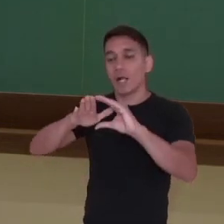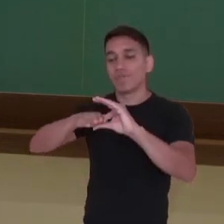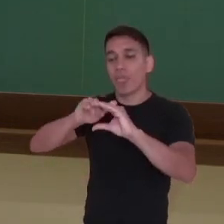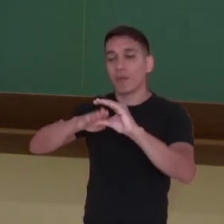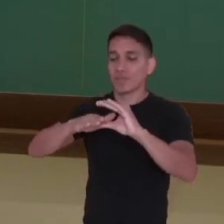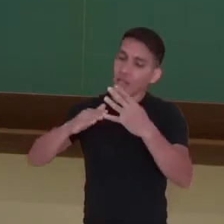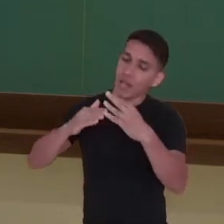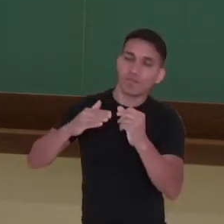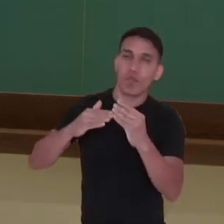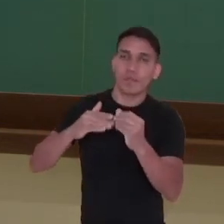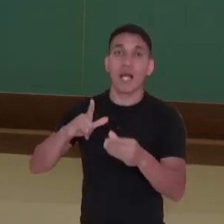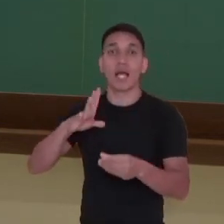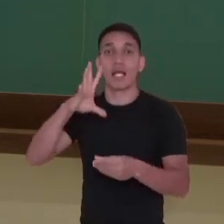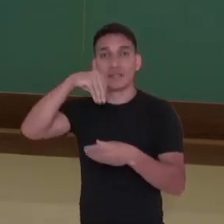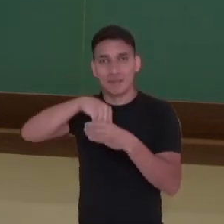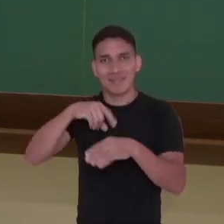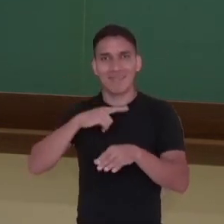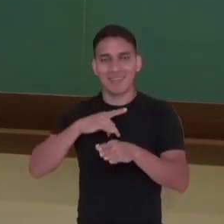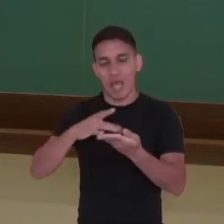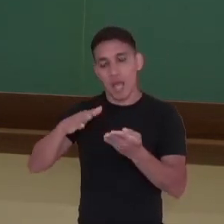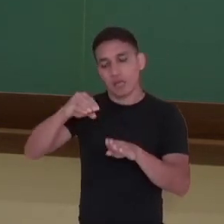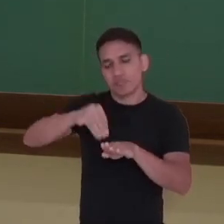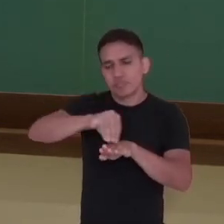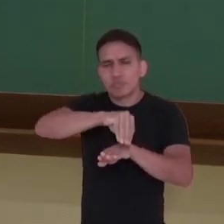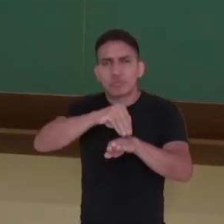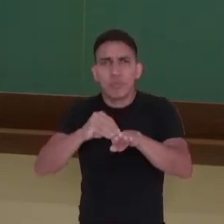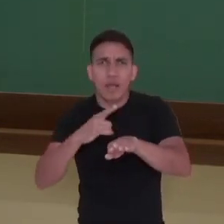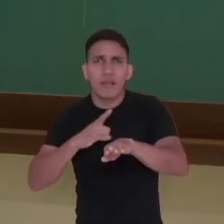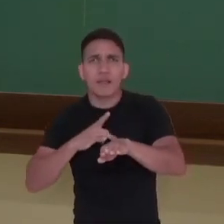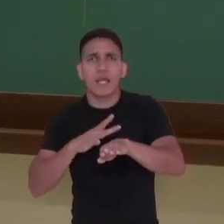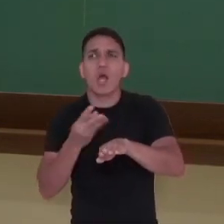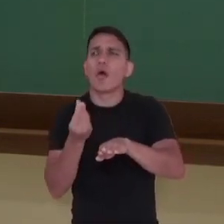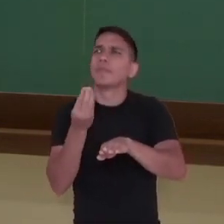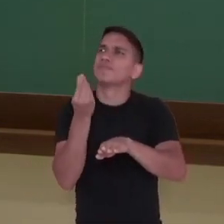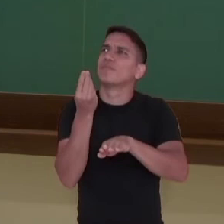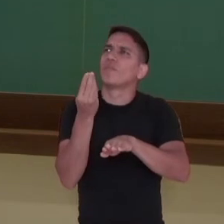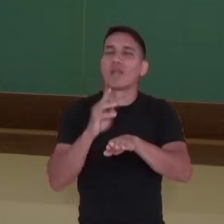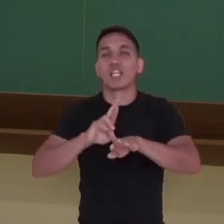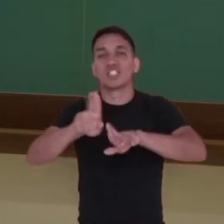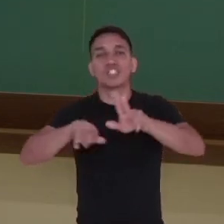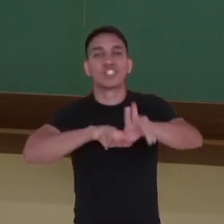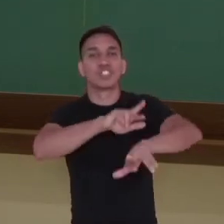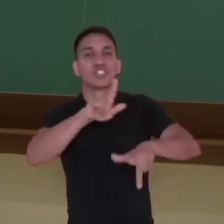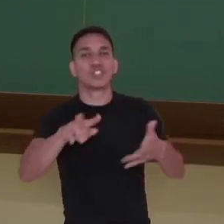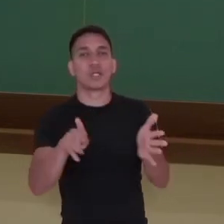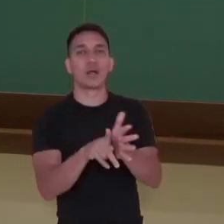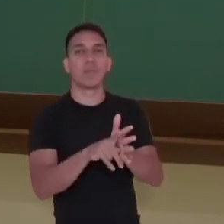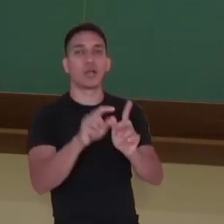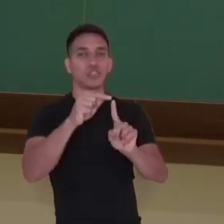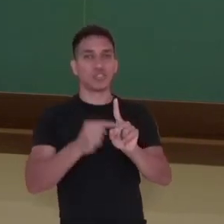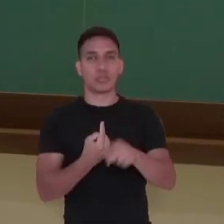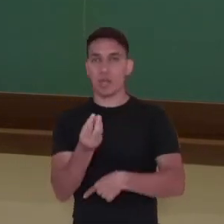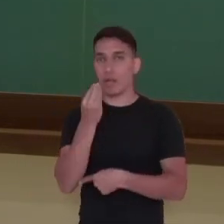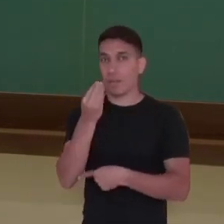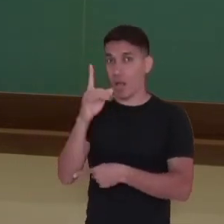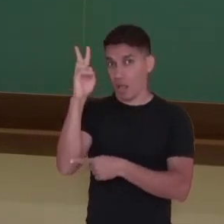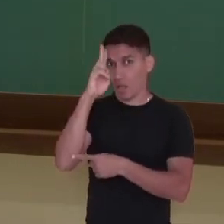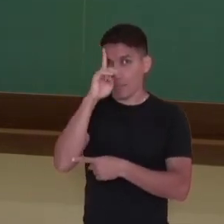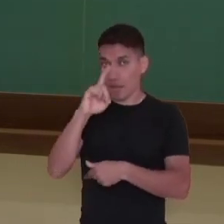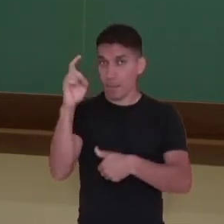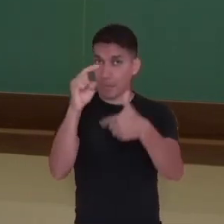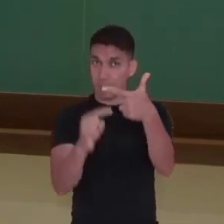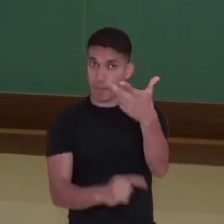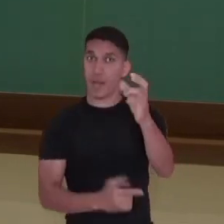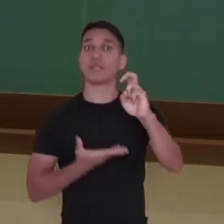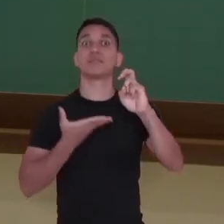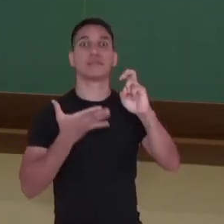temos estruturas, as papilas gustativas, e nós vamos sentir o gosto dos alimentos. Lembram? 5